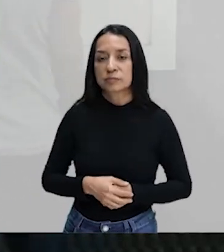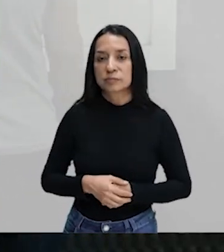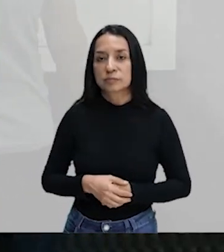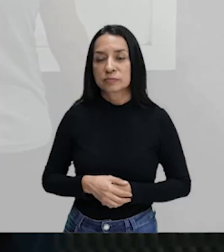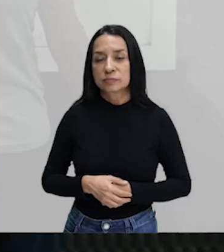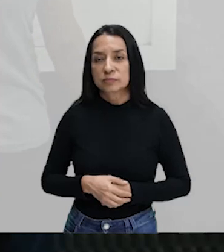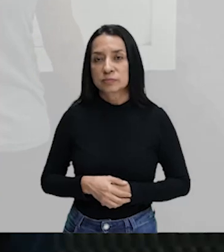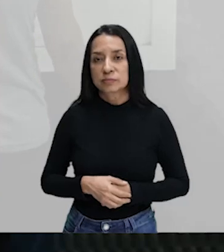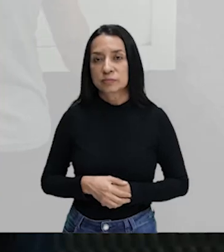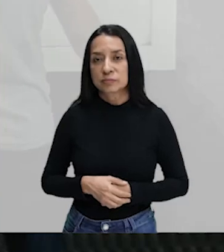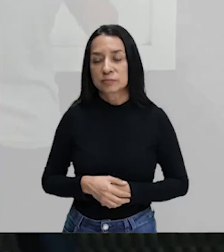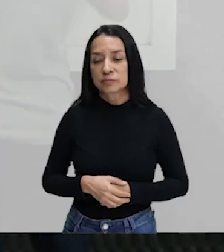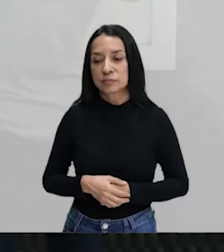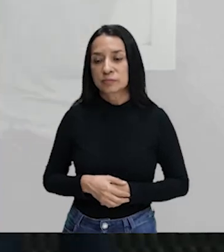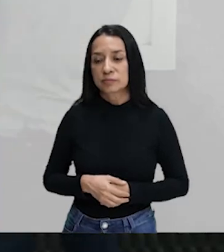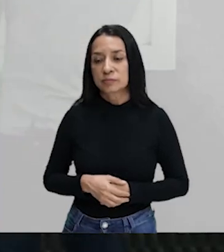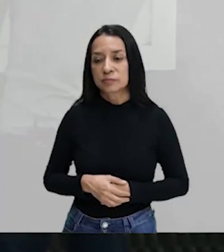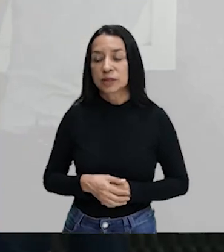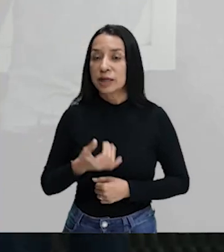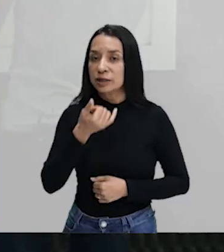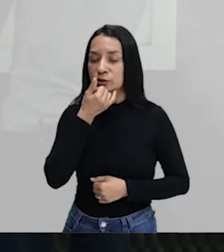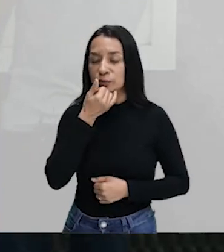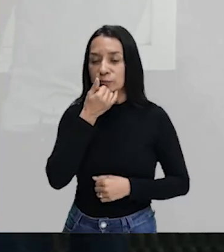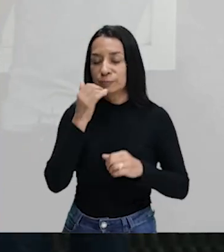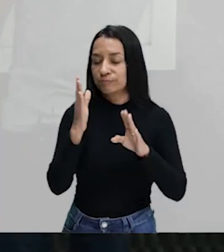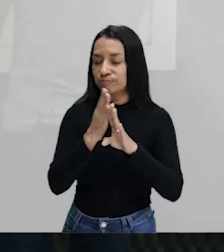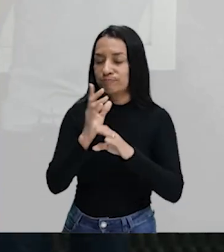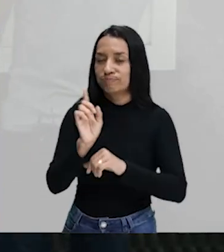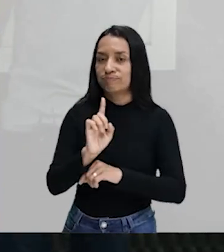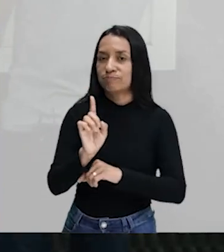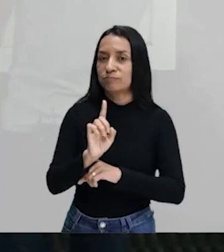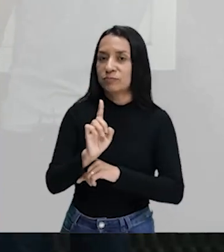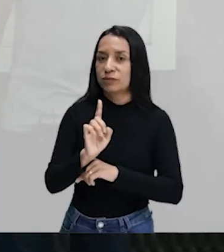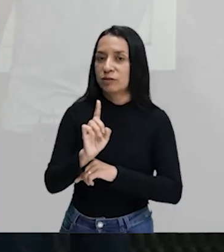certo? Ó, aquilo que traz o que é bom,